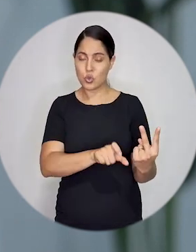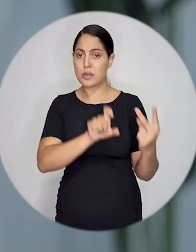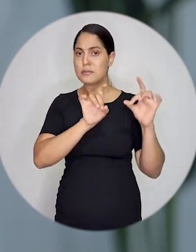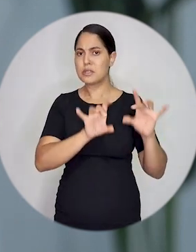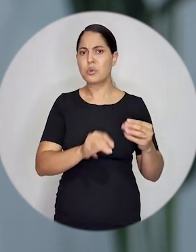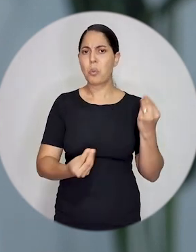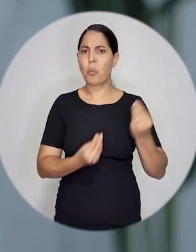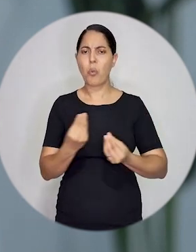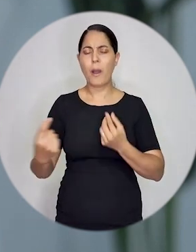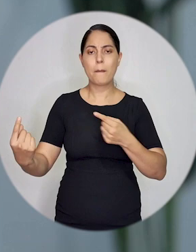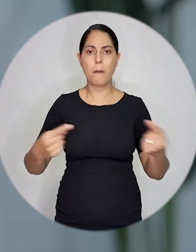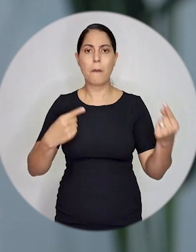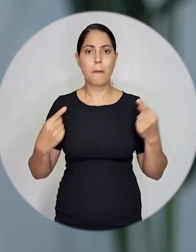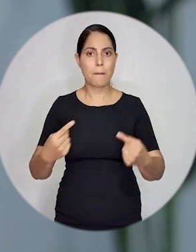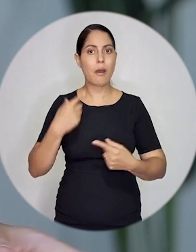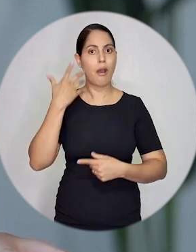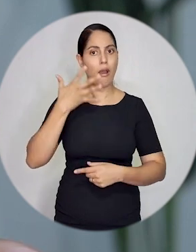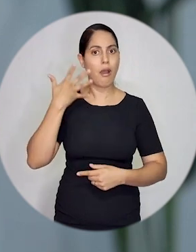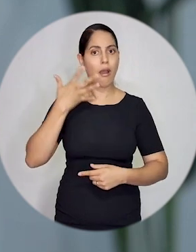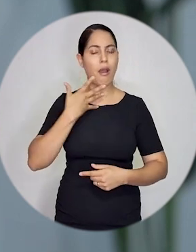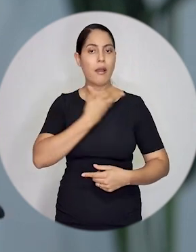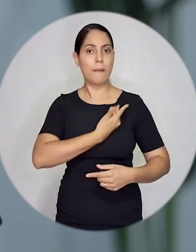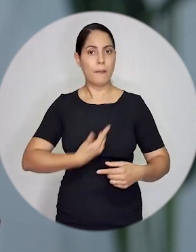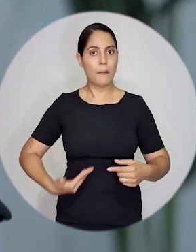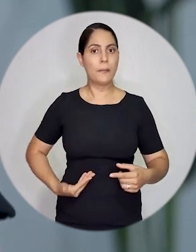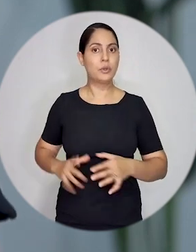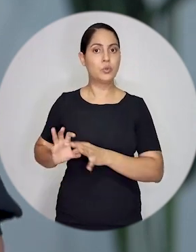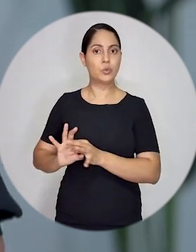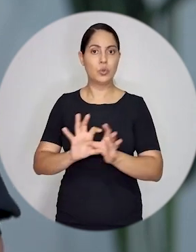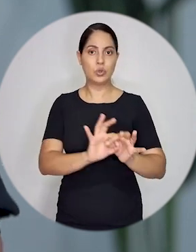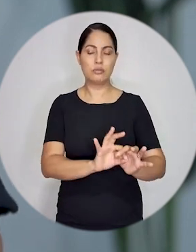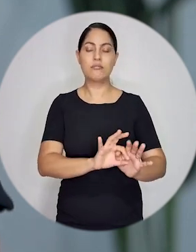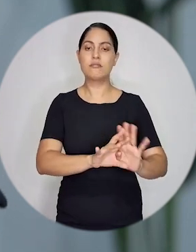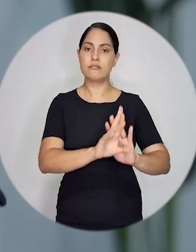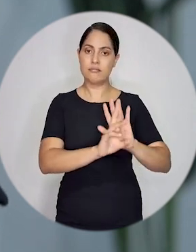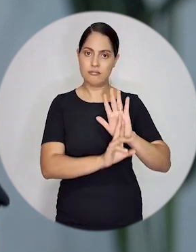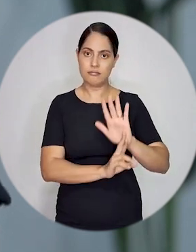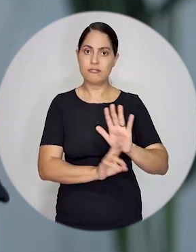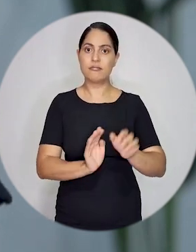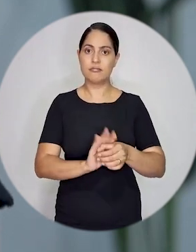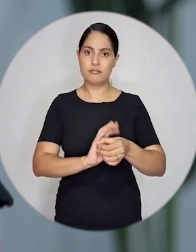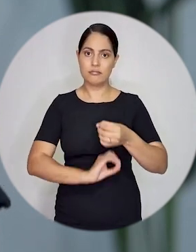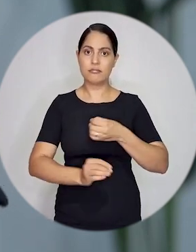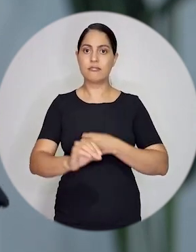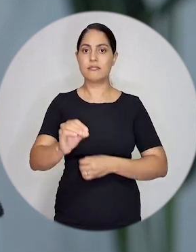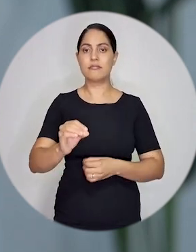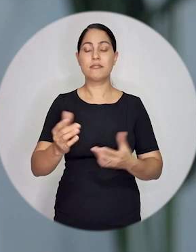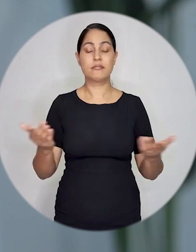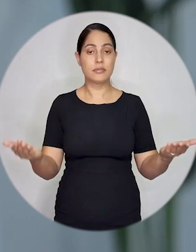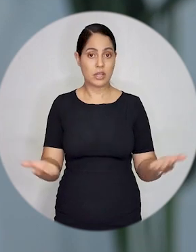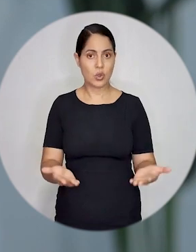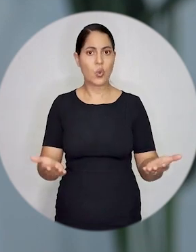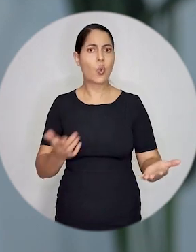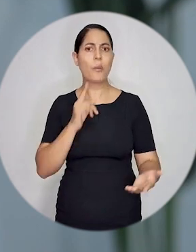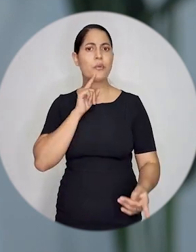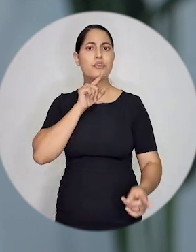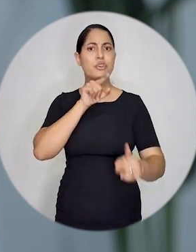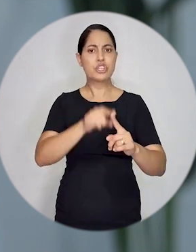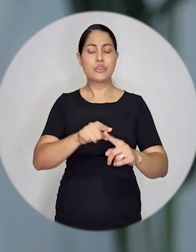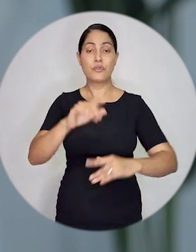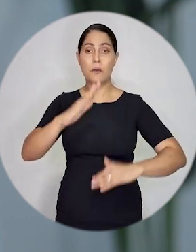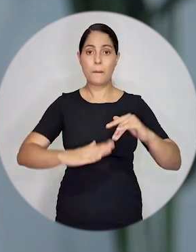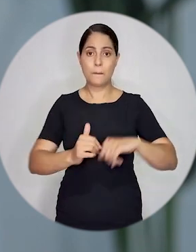foi a política pública de financiamento do saneamento no âmbito do marco regulatório do setor. A intenção é